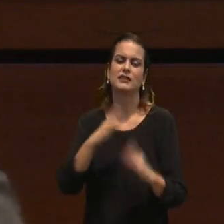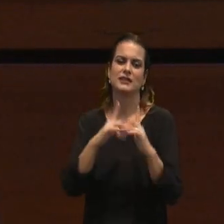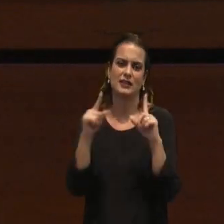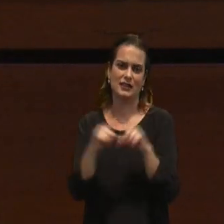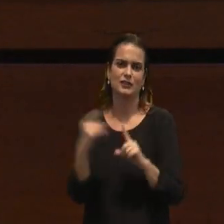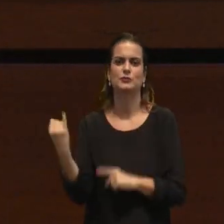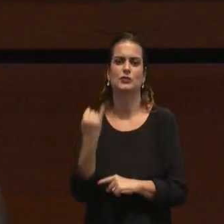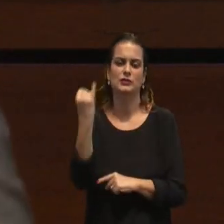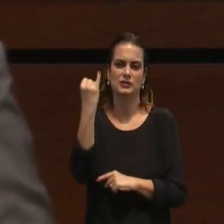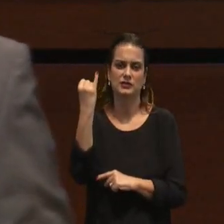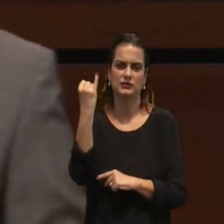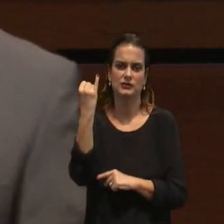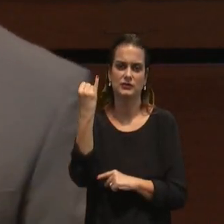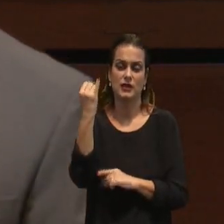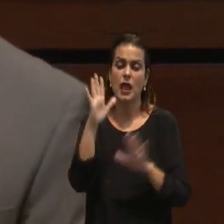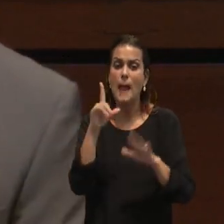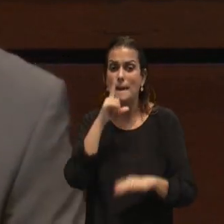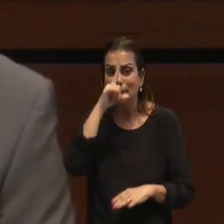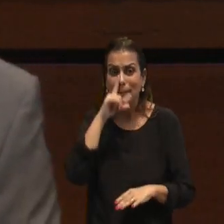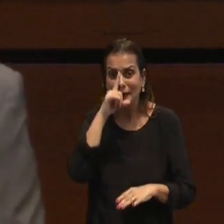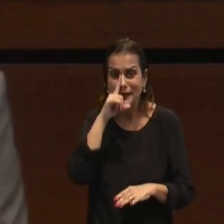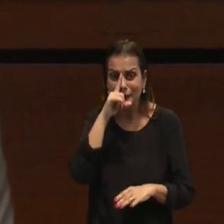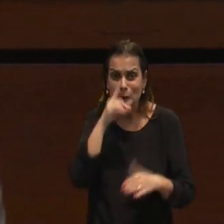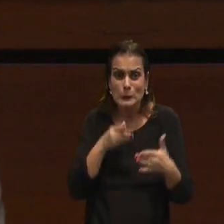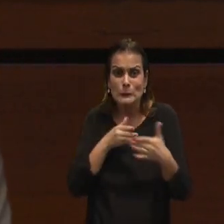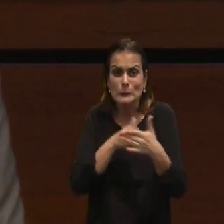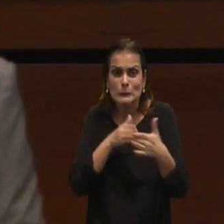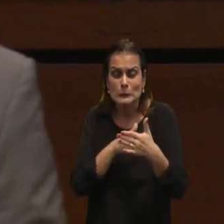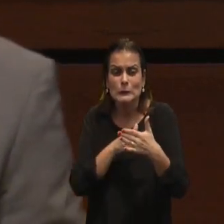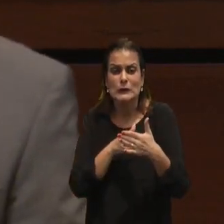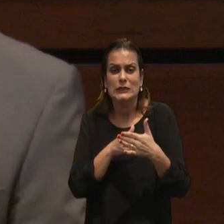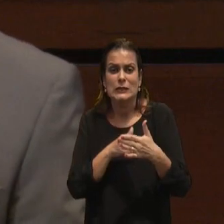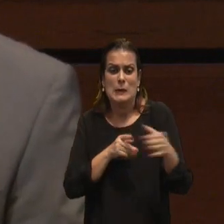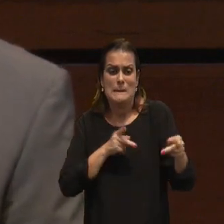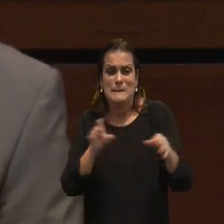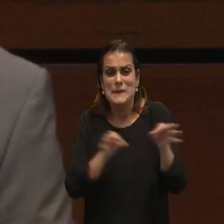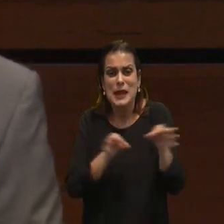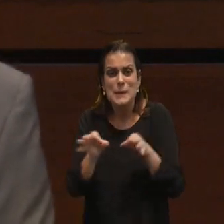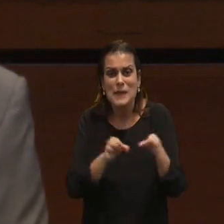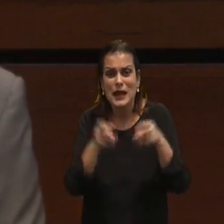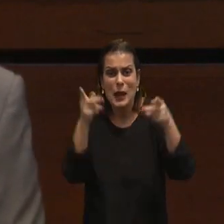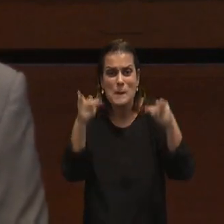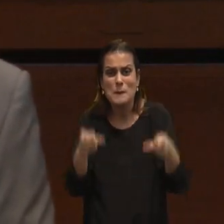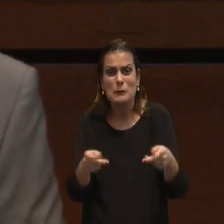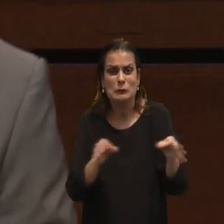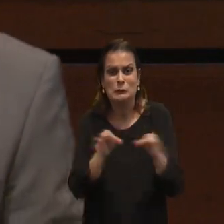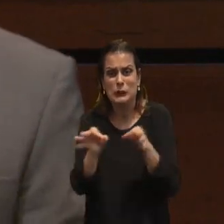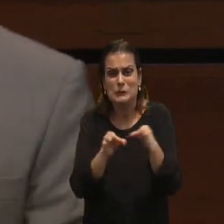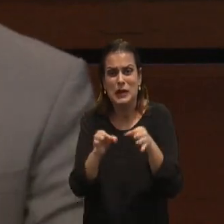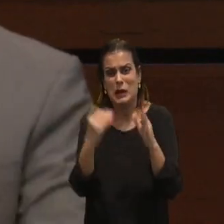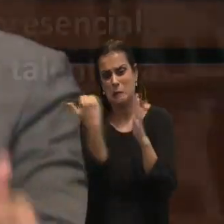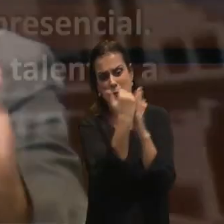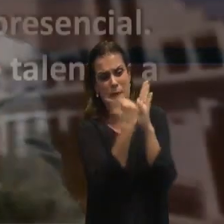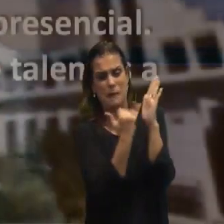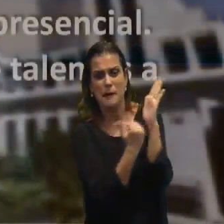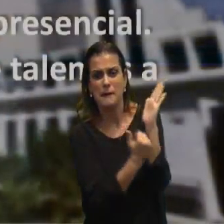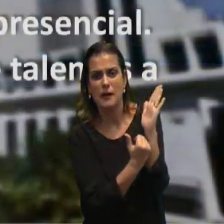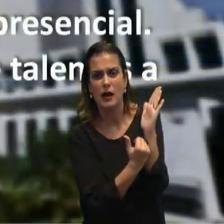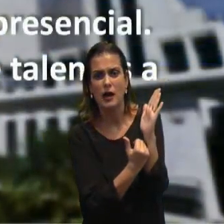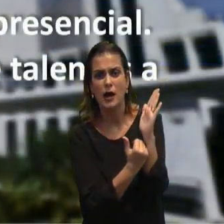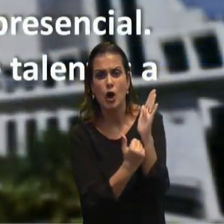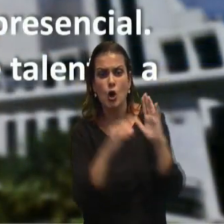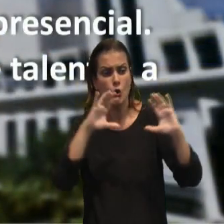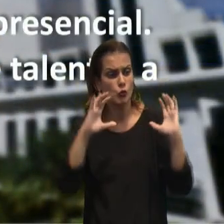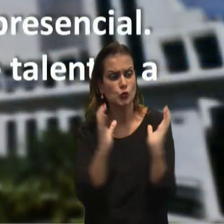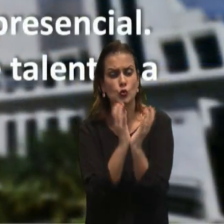igreja. O perigo das limitações nas programações e da redução do repertório musical, número de pessoas